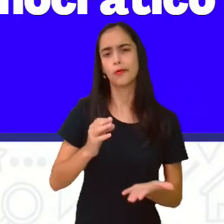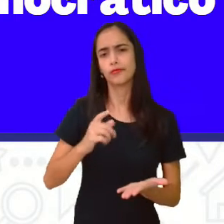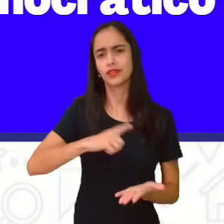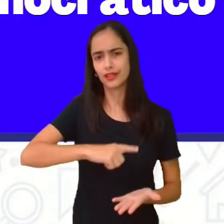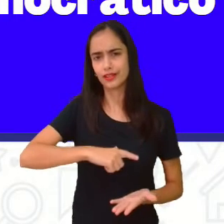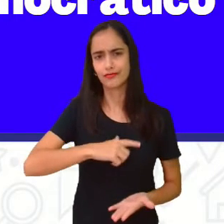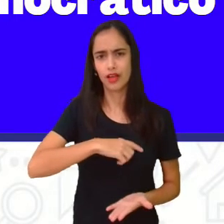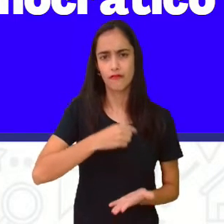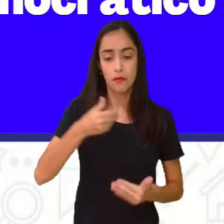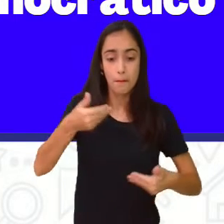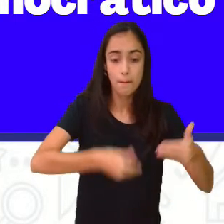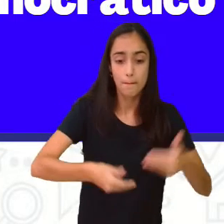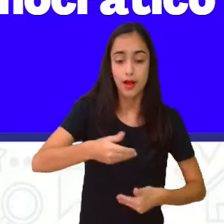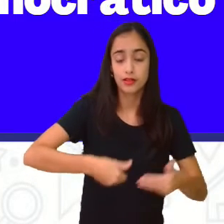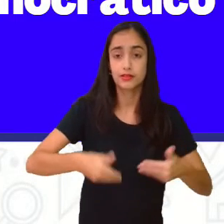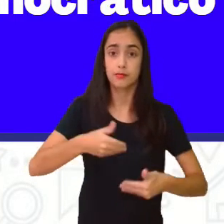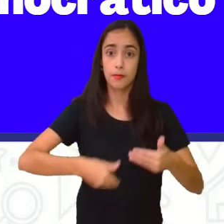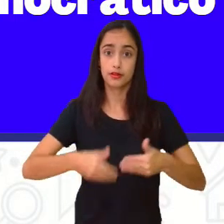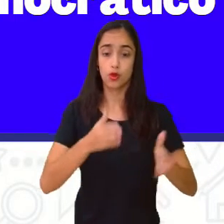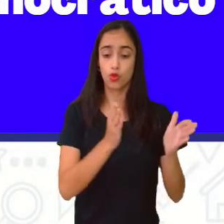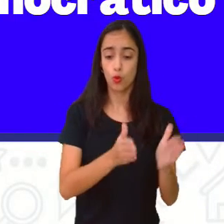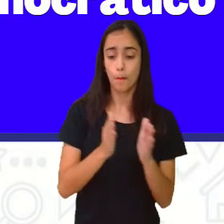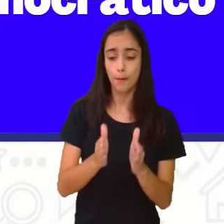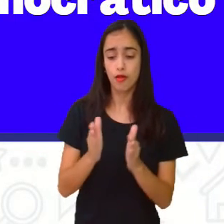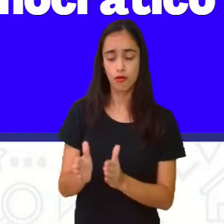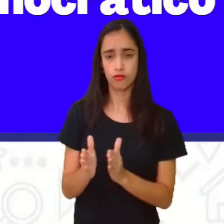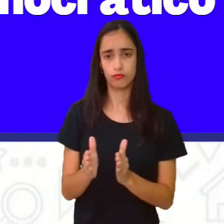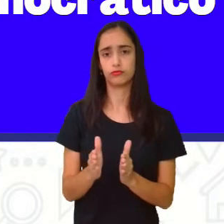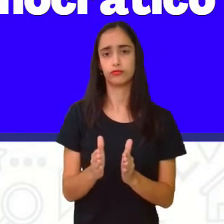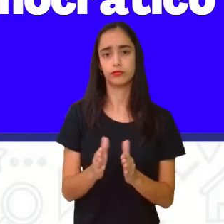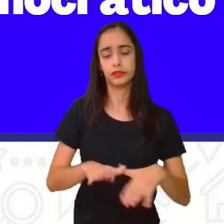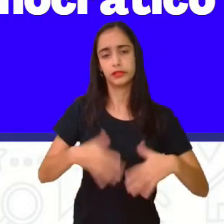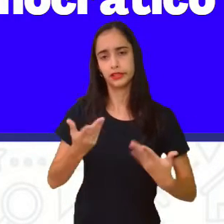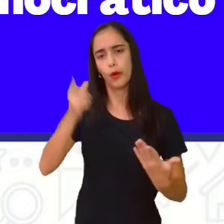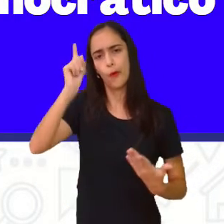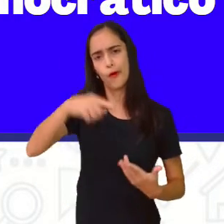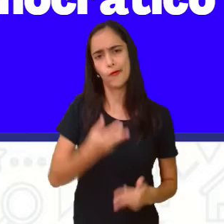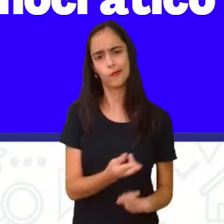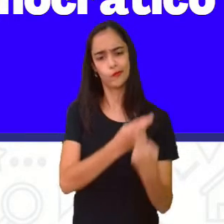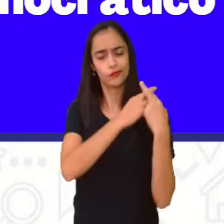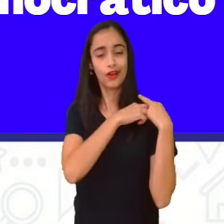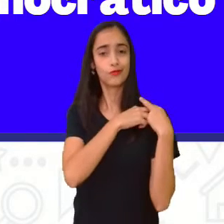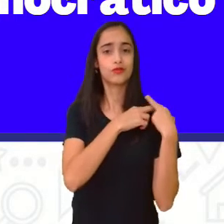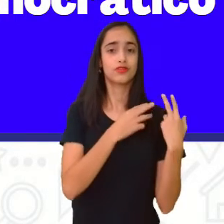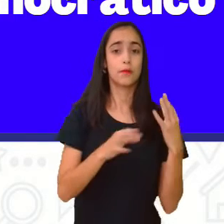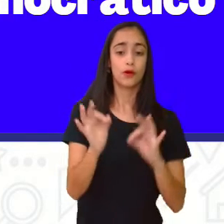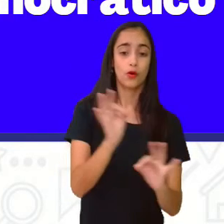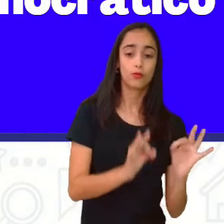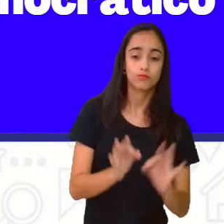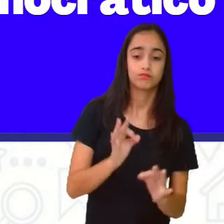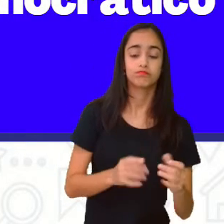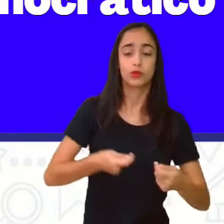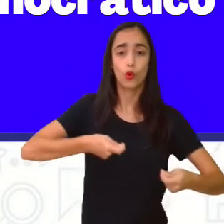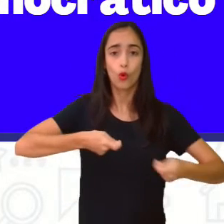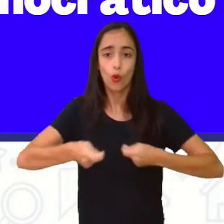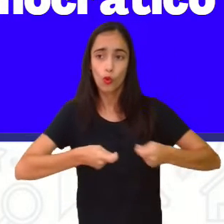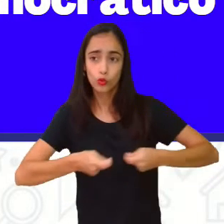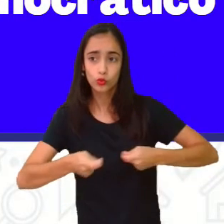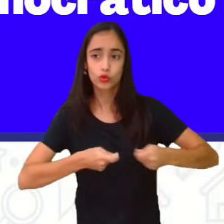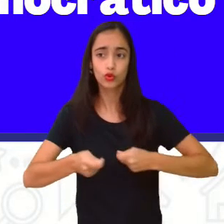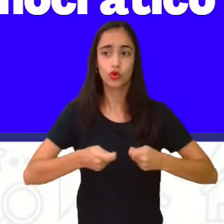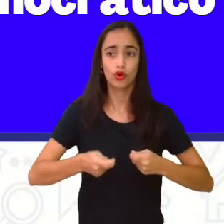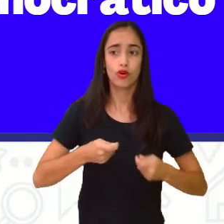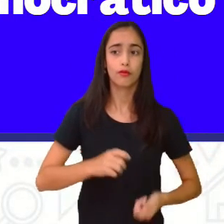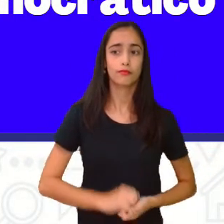arcaico, né? Então ele vai ser o responsável, né, por estabilizar o regime democrático ateniense.